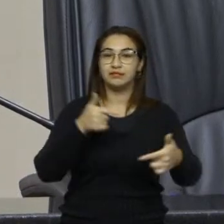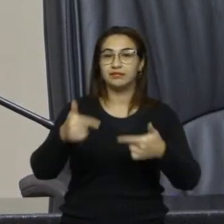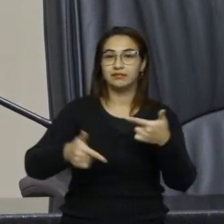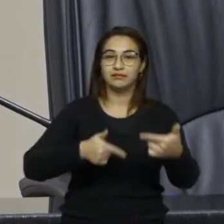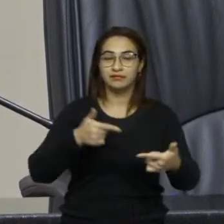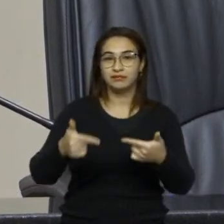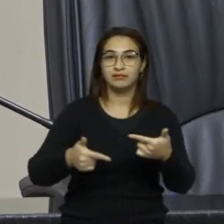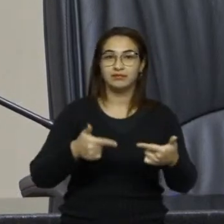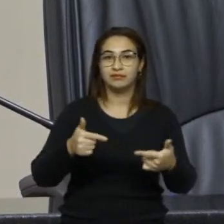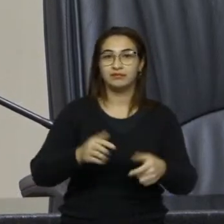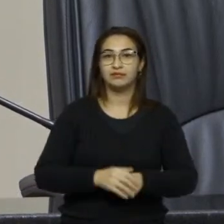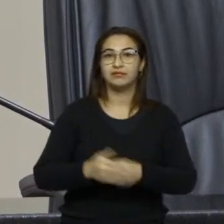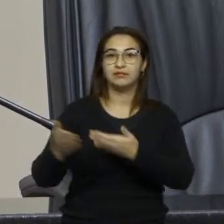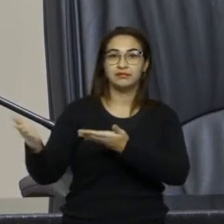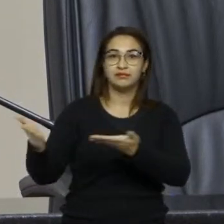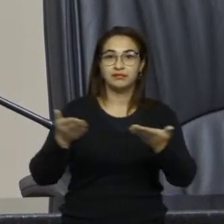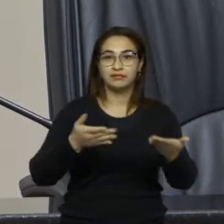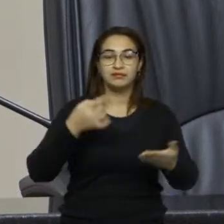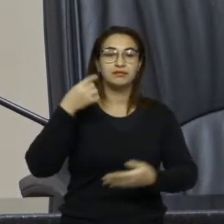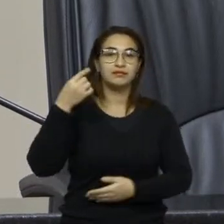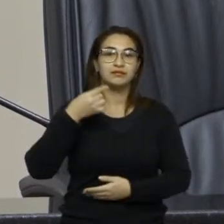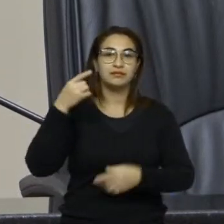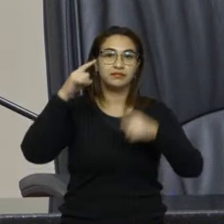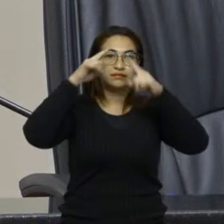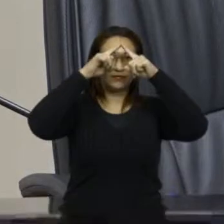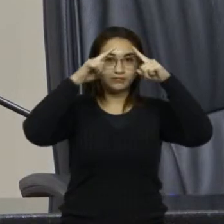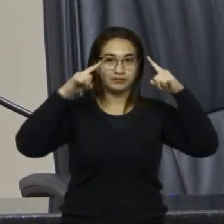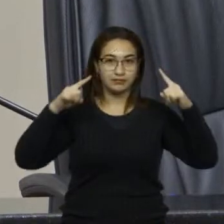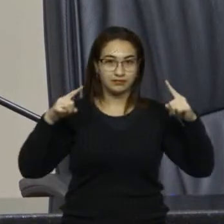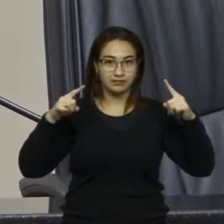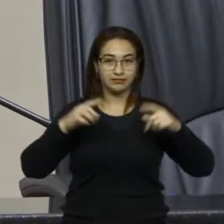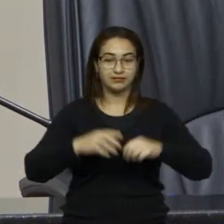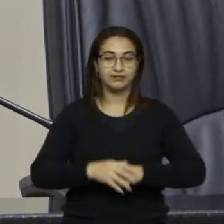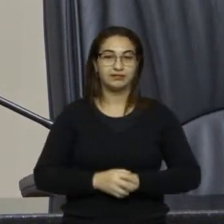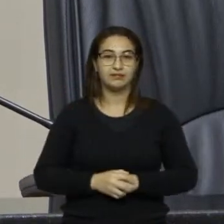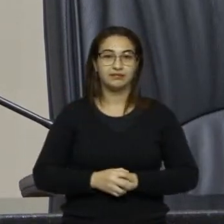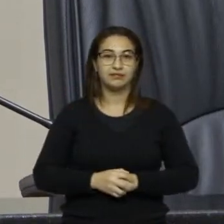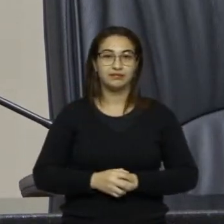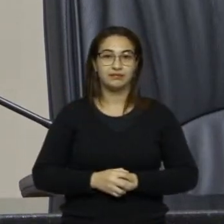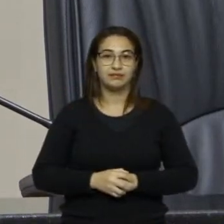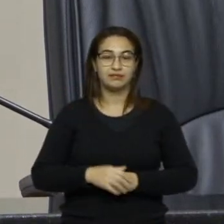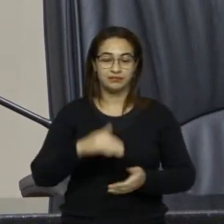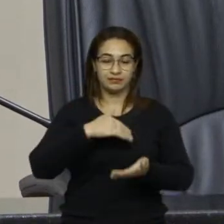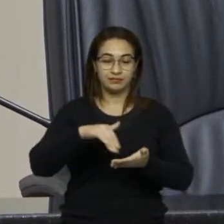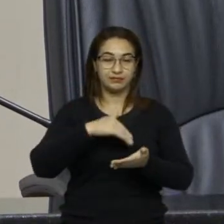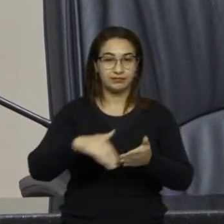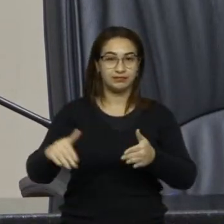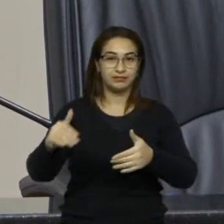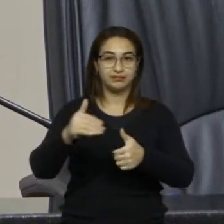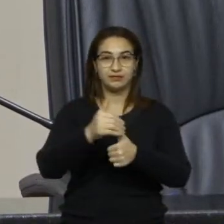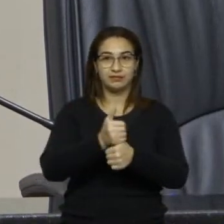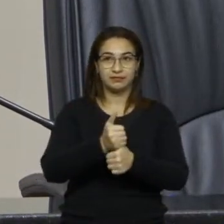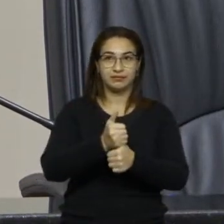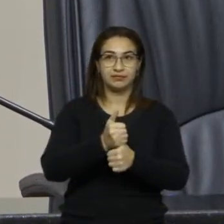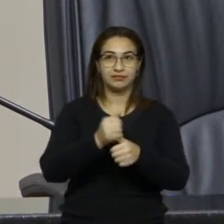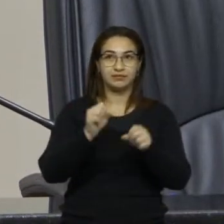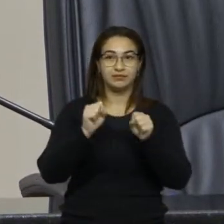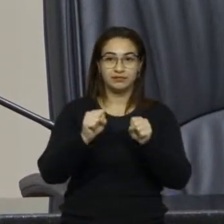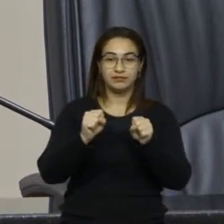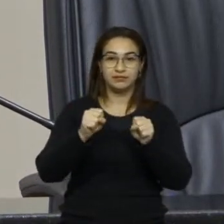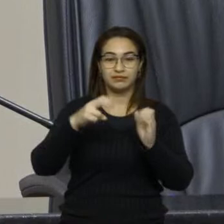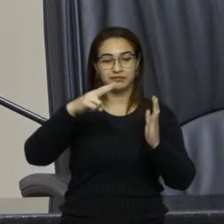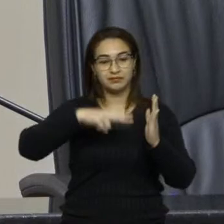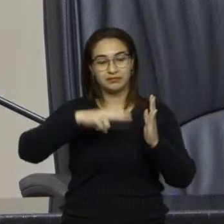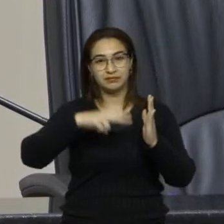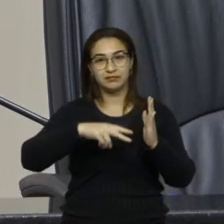trabalhos e convidou o senhor deputado Neudi Sareta para que, como secretário ad hoc, proceder à leitura